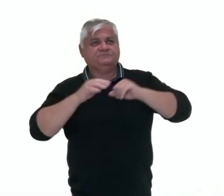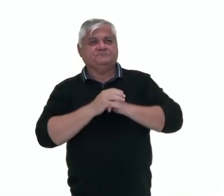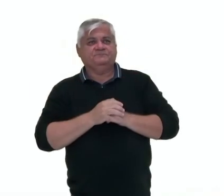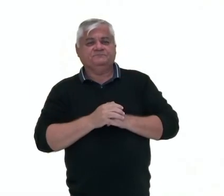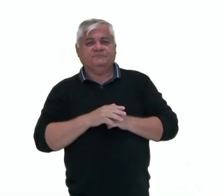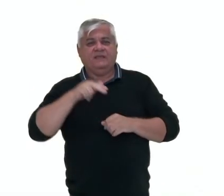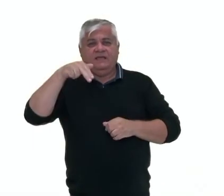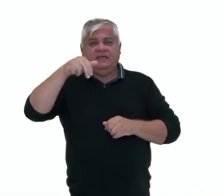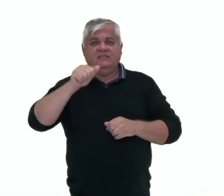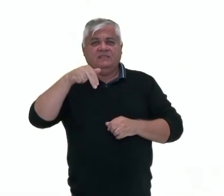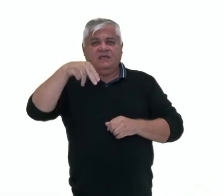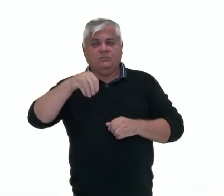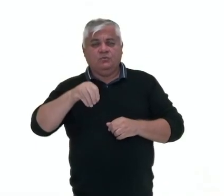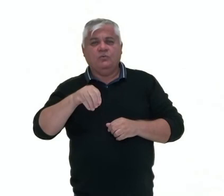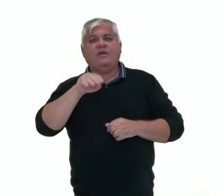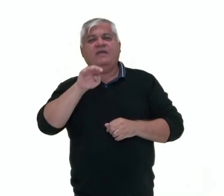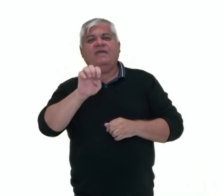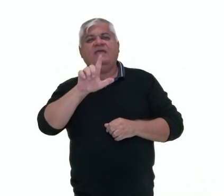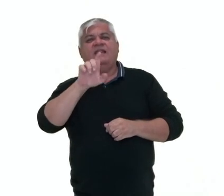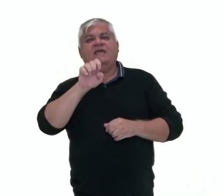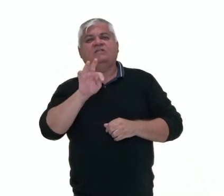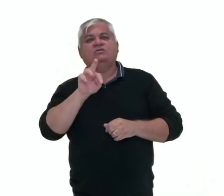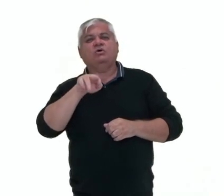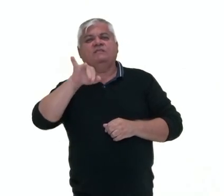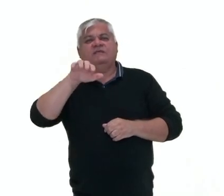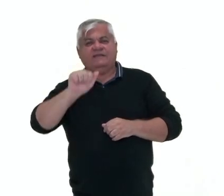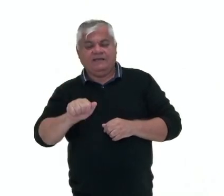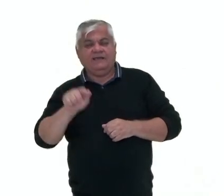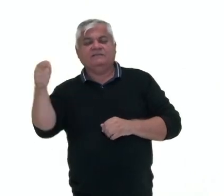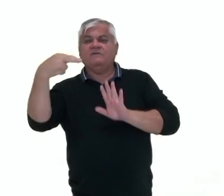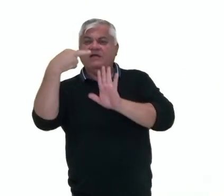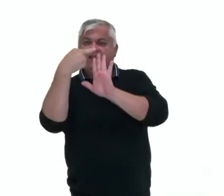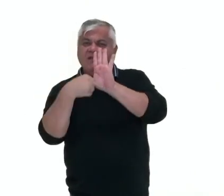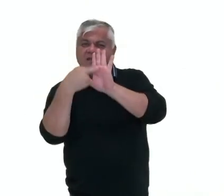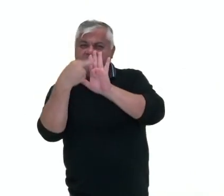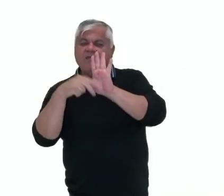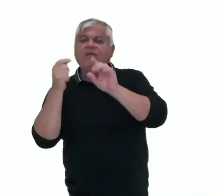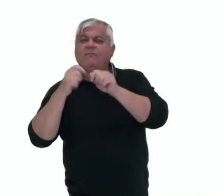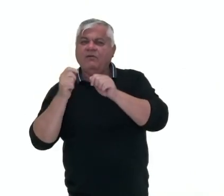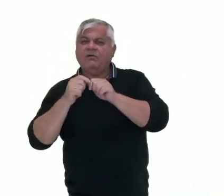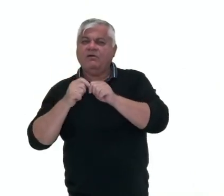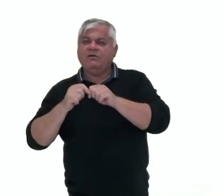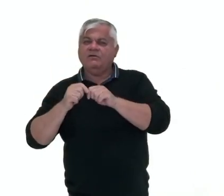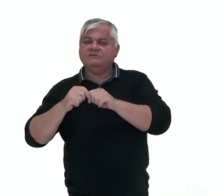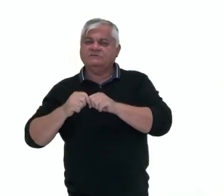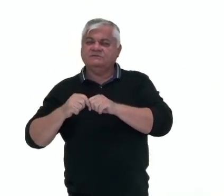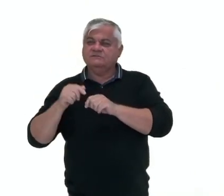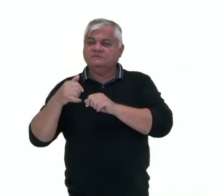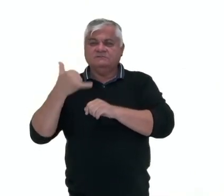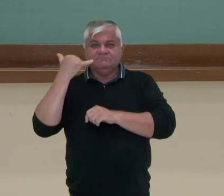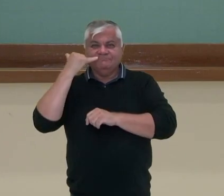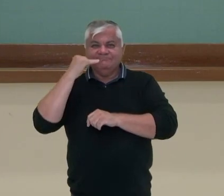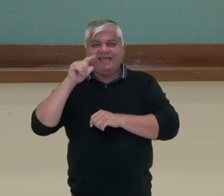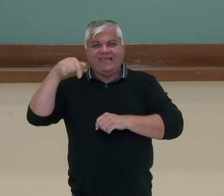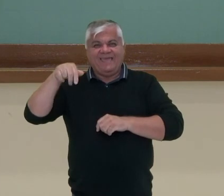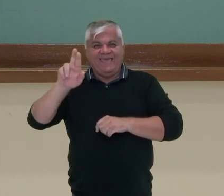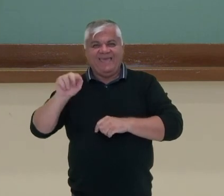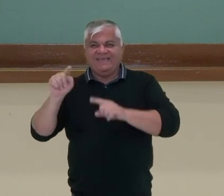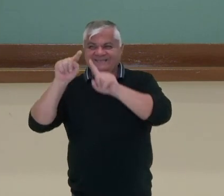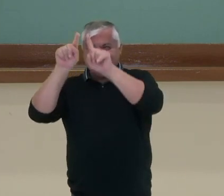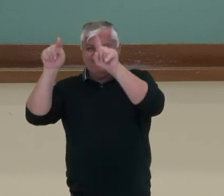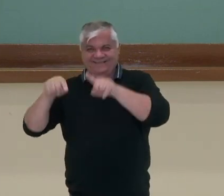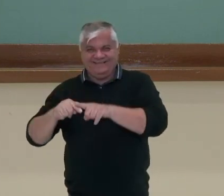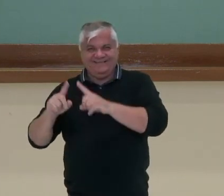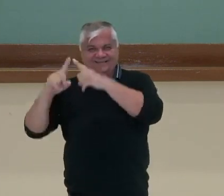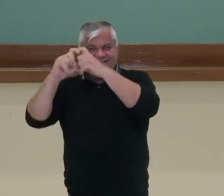Nanoeletrônica vence a lei do equilíbrio da termodinâmica. E para ler mais a respeito, você pode estar acessando o QR Code e ler a reportagem completa